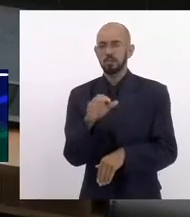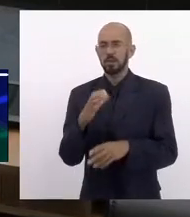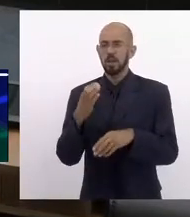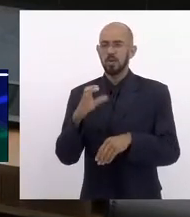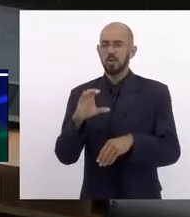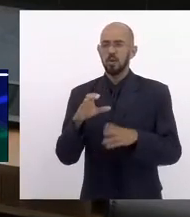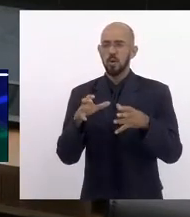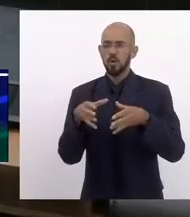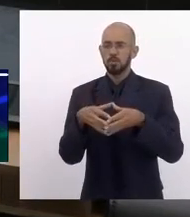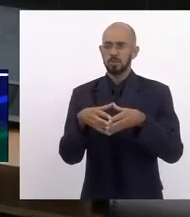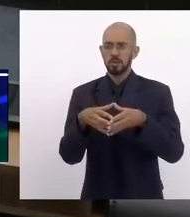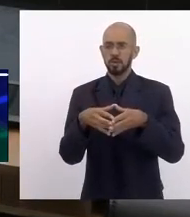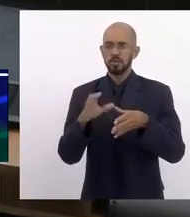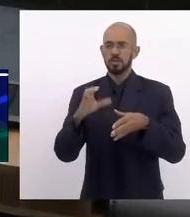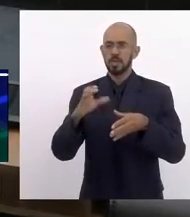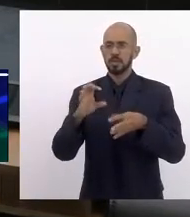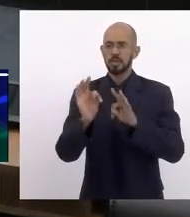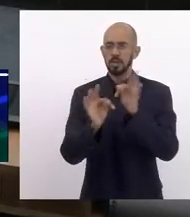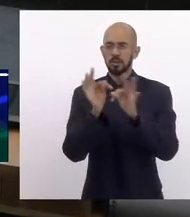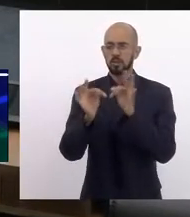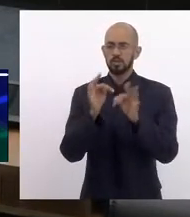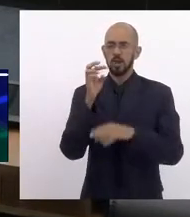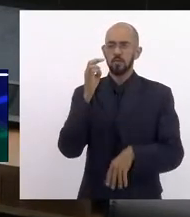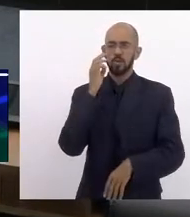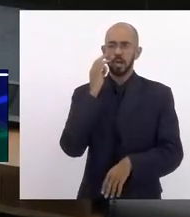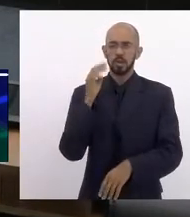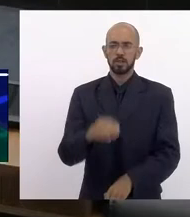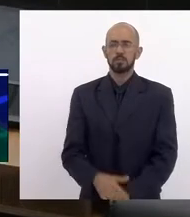Ciência e Tecnologia, deputado Valdeque Carneiro.